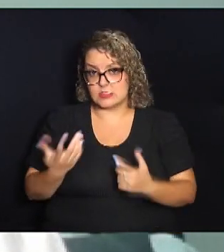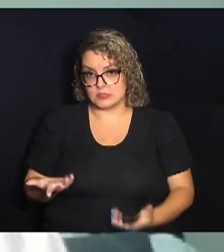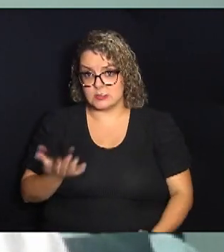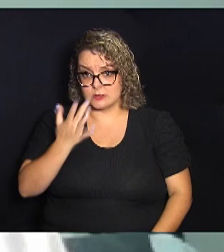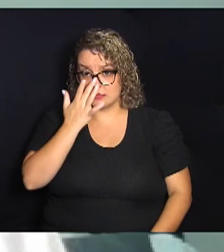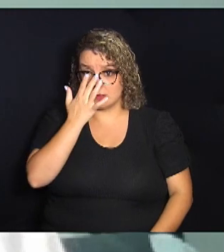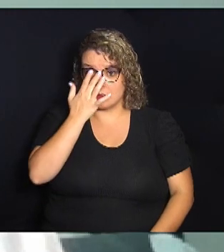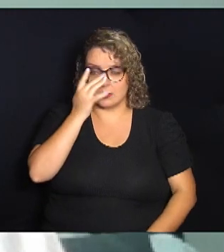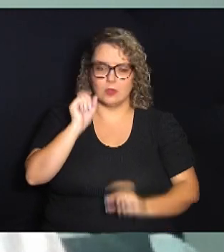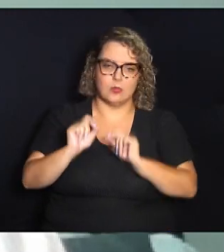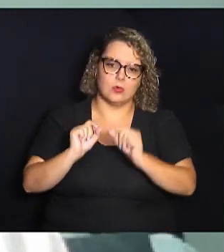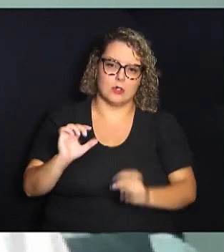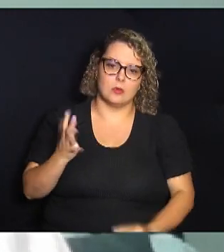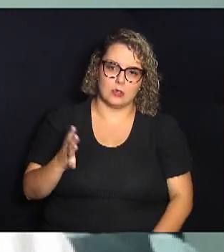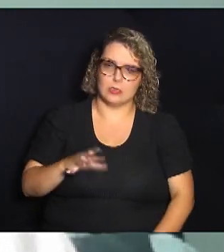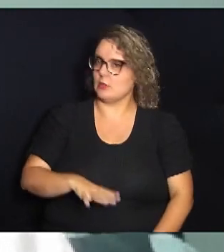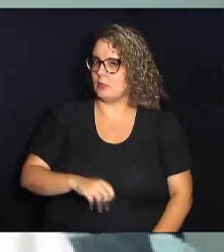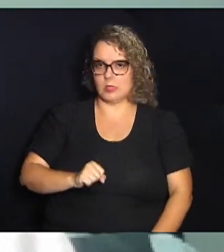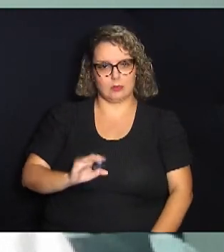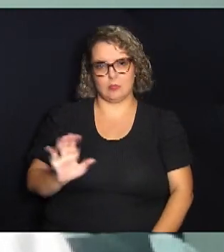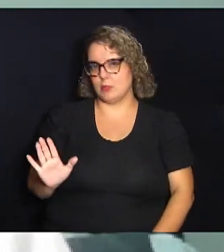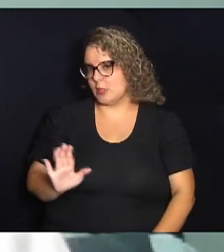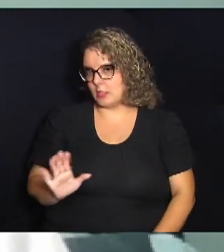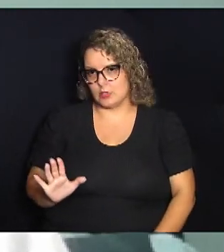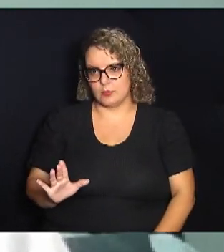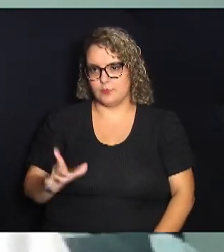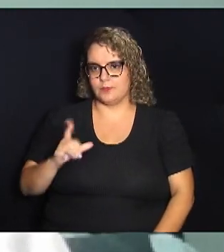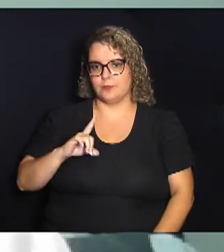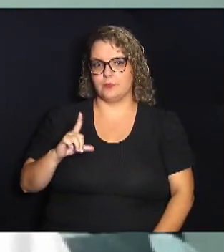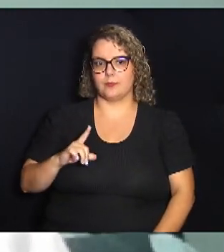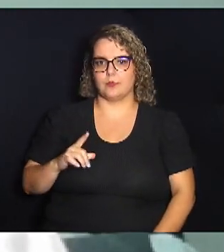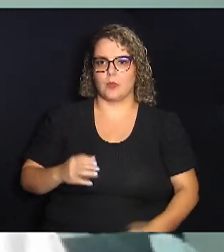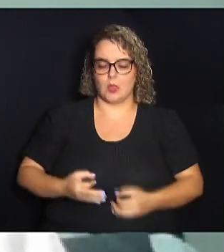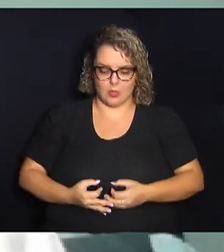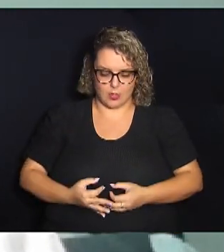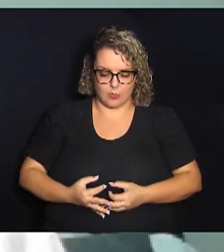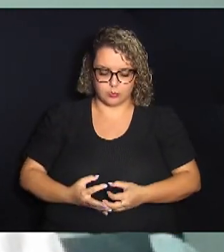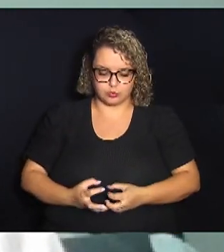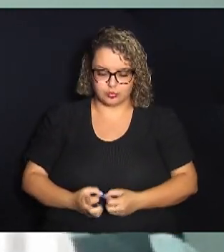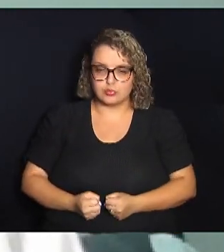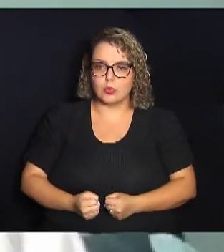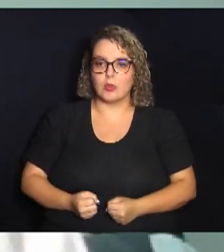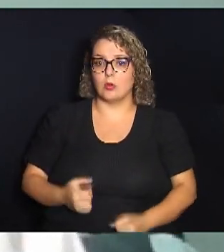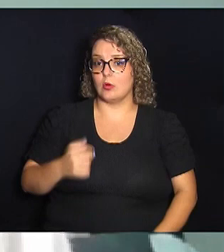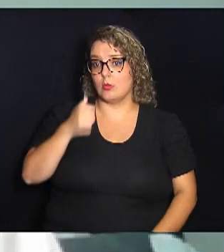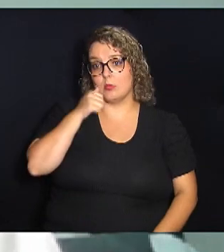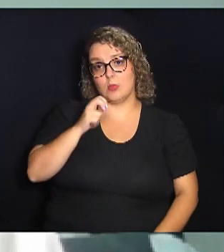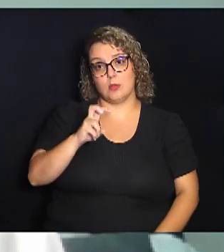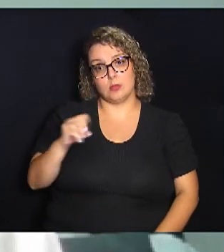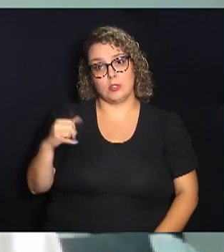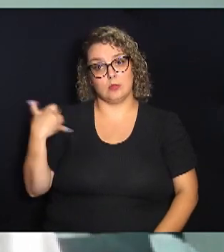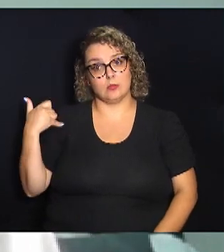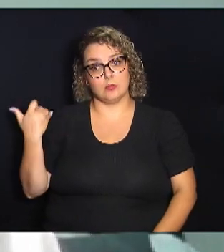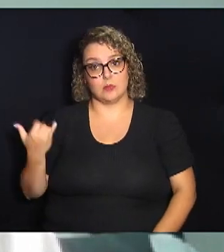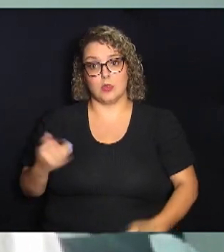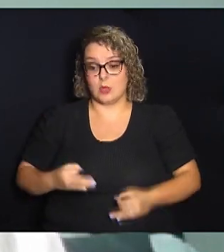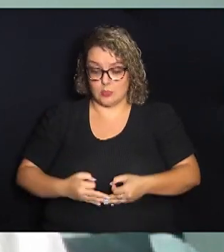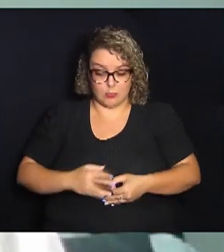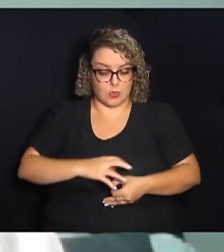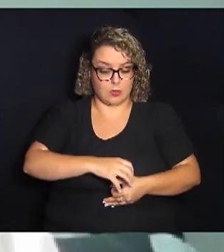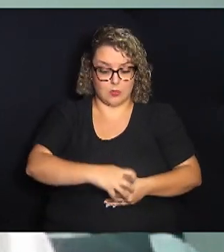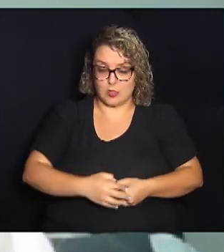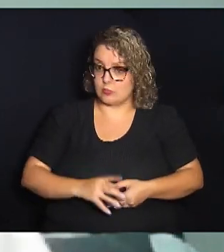que não acontece é na menopausa. Por exemplo, eu tenho falência ovariana, uma mulher de 55 anos, é diferente, é um ovário que não funciona